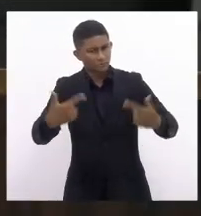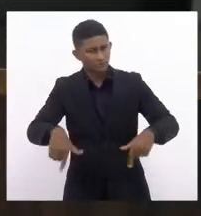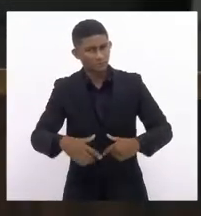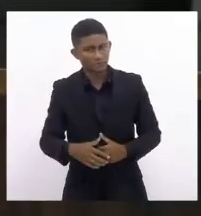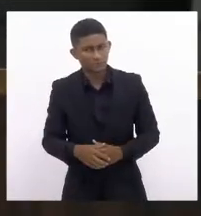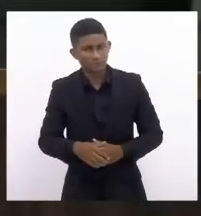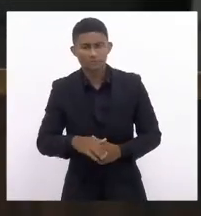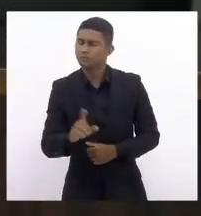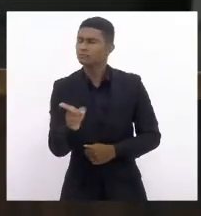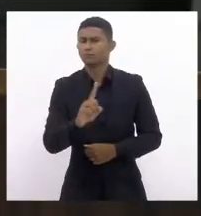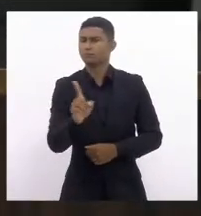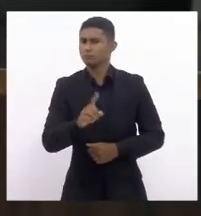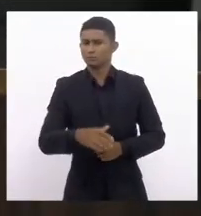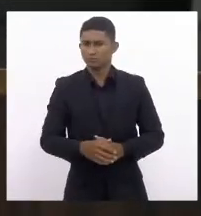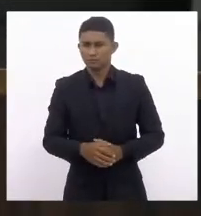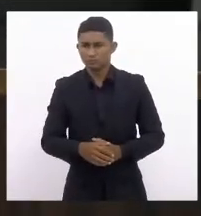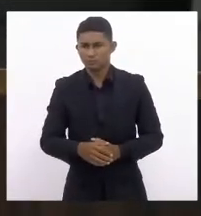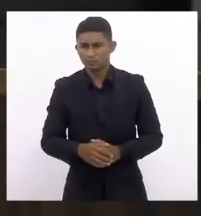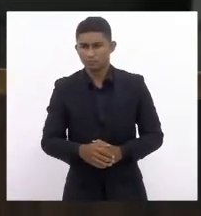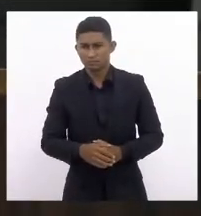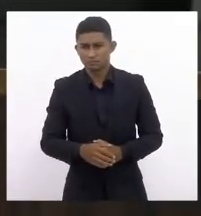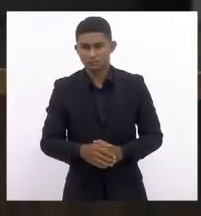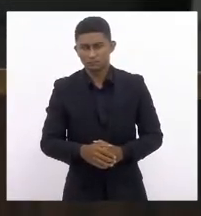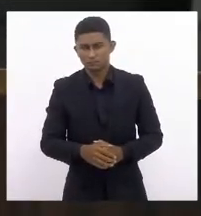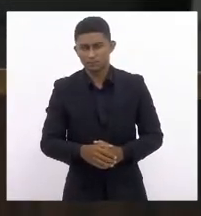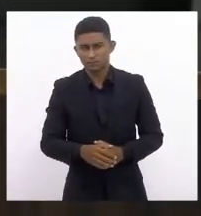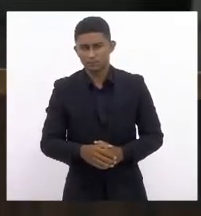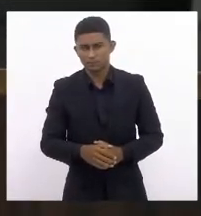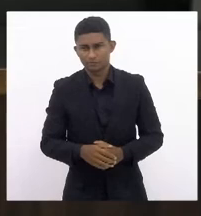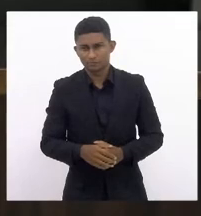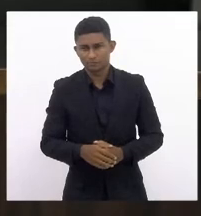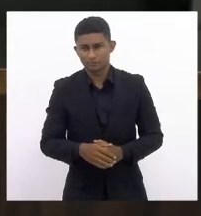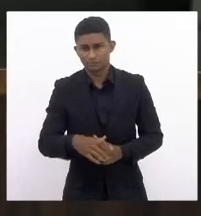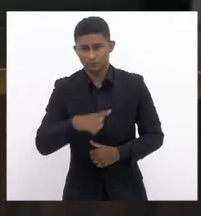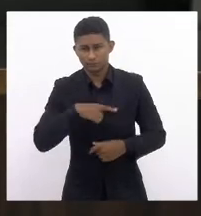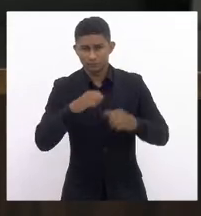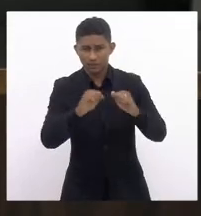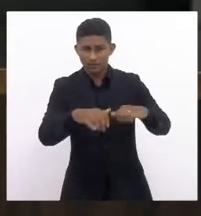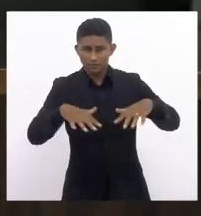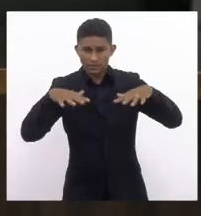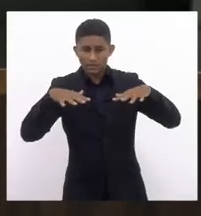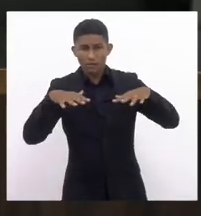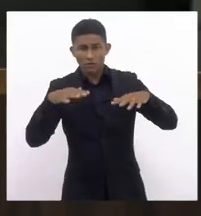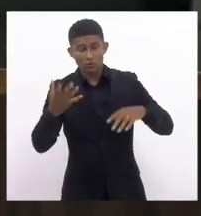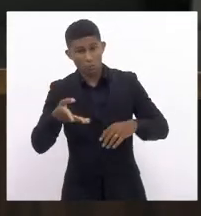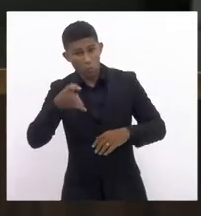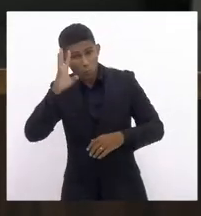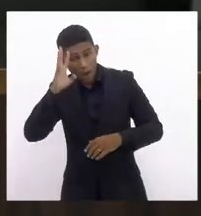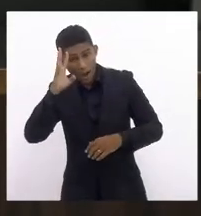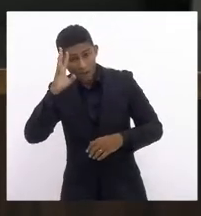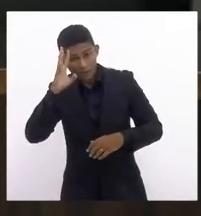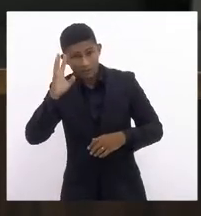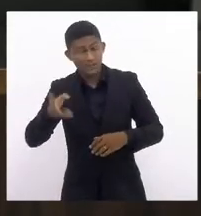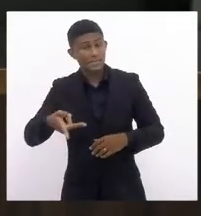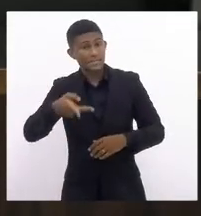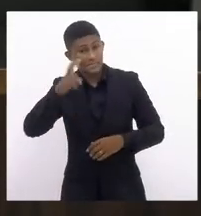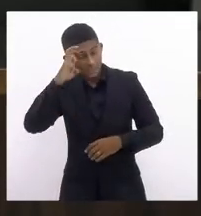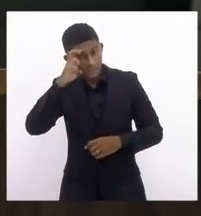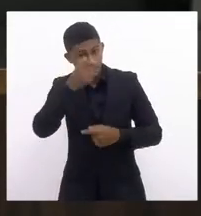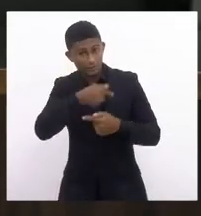ponto facultativo, mas teremos sessão normal quarta-feira e quinta da próxima